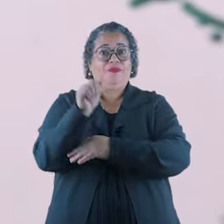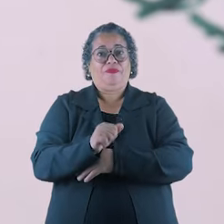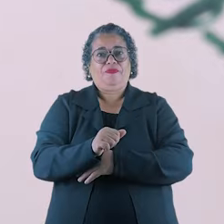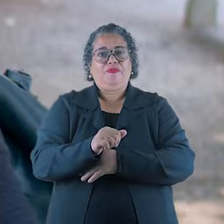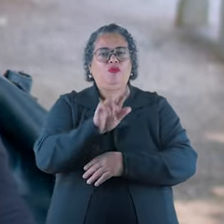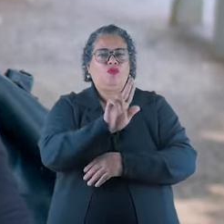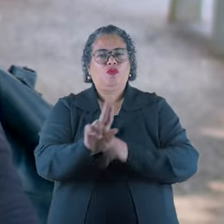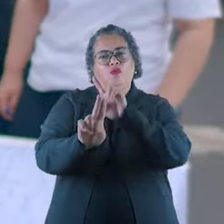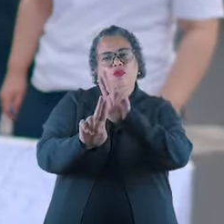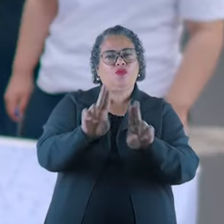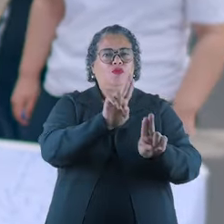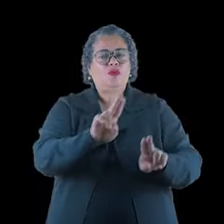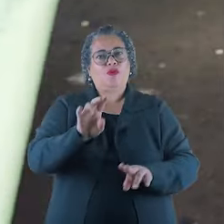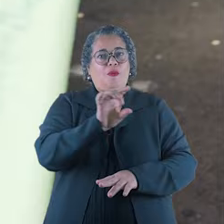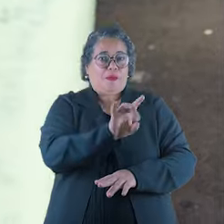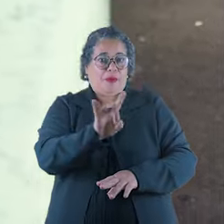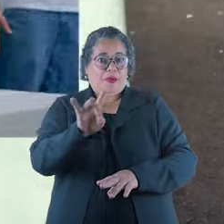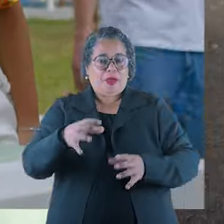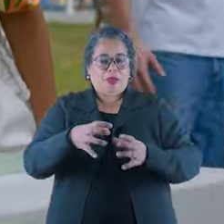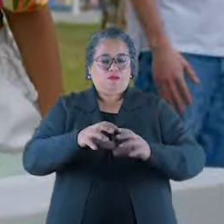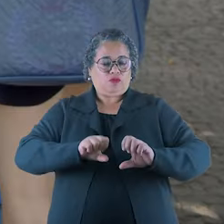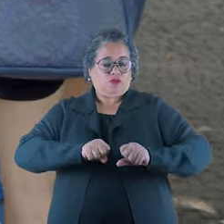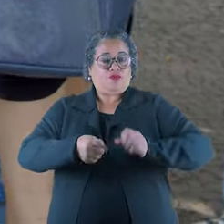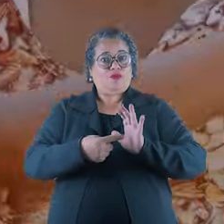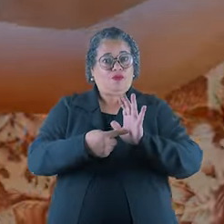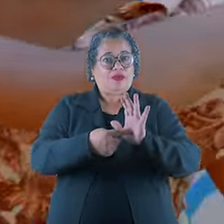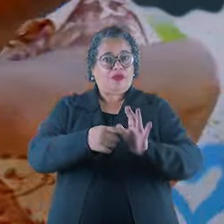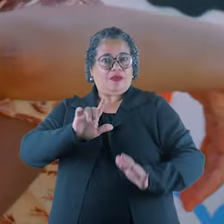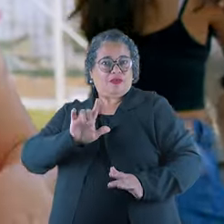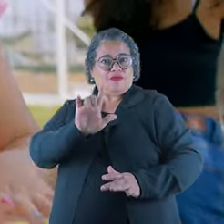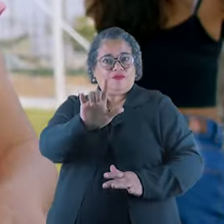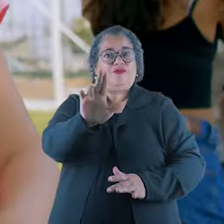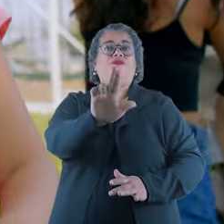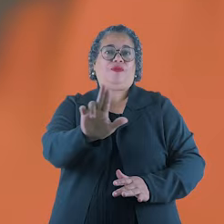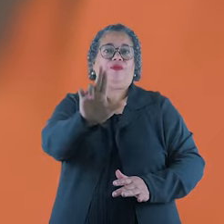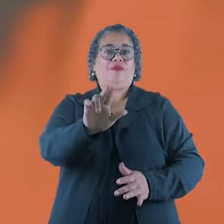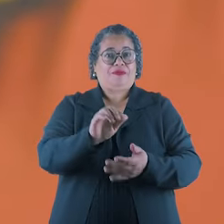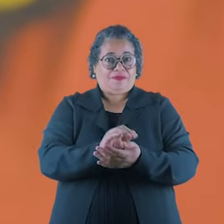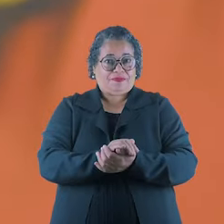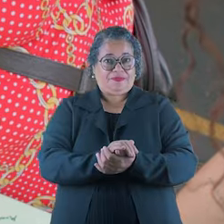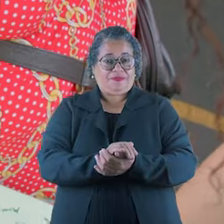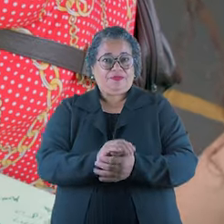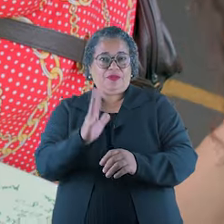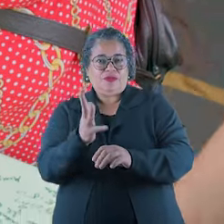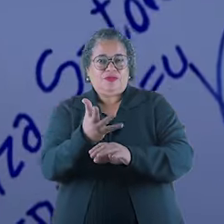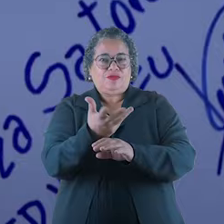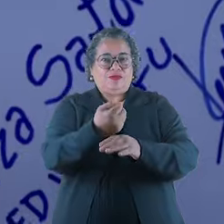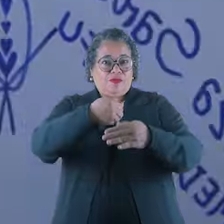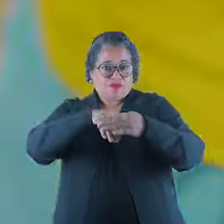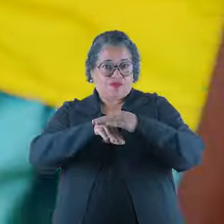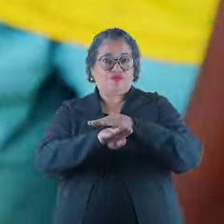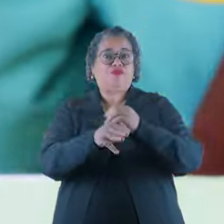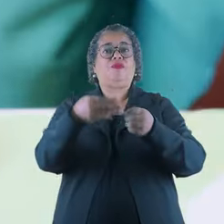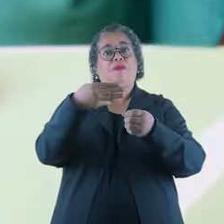história, assinada por cada um de nós. É a maior força-tarefa já realizada para demonstrar o orgulho por nossa cidade. E